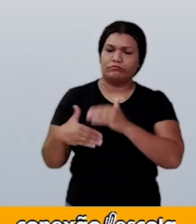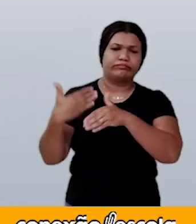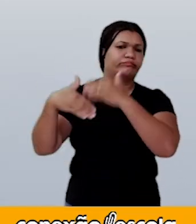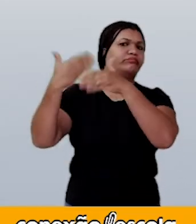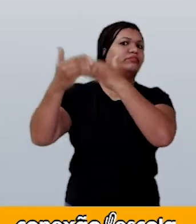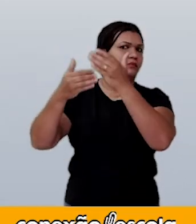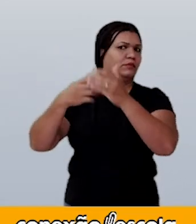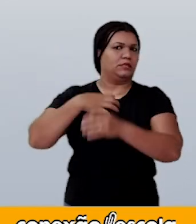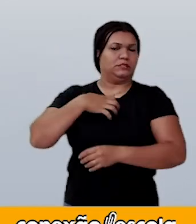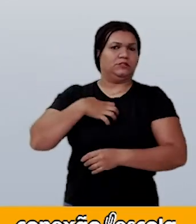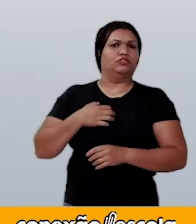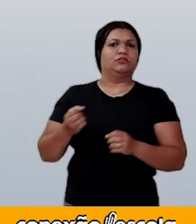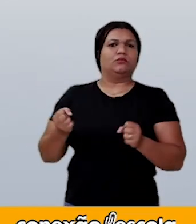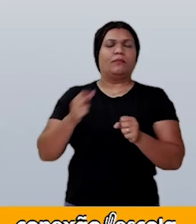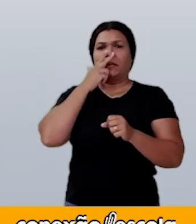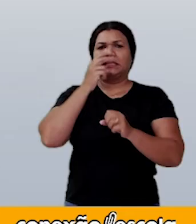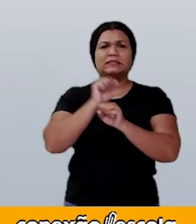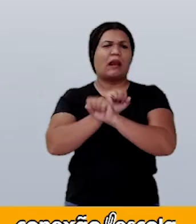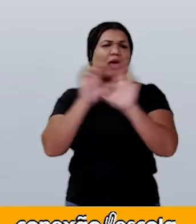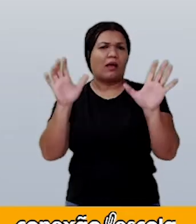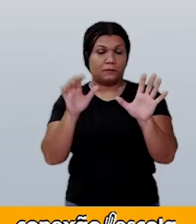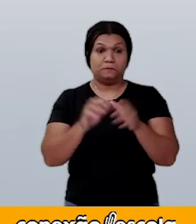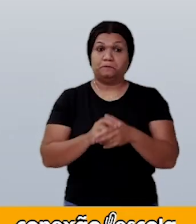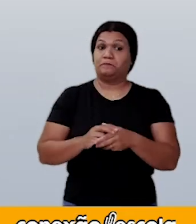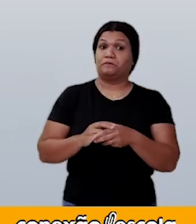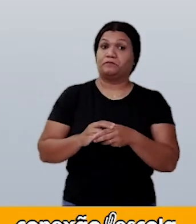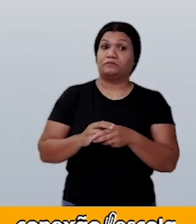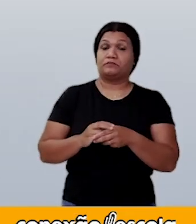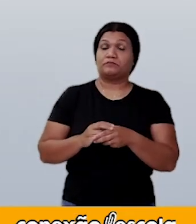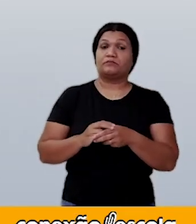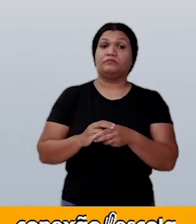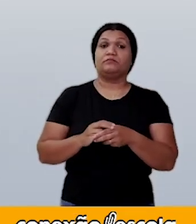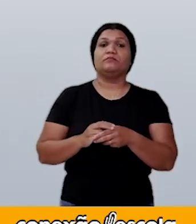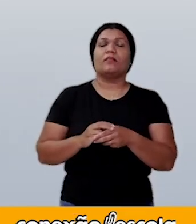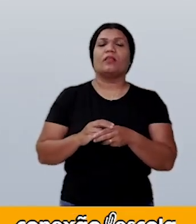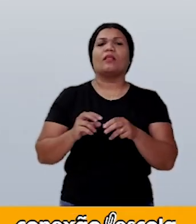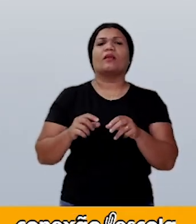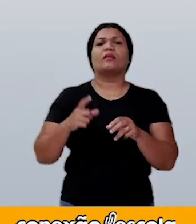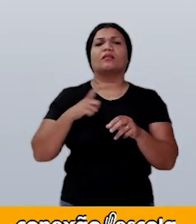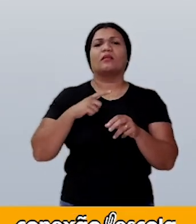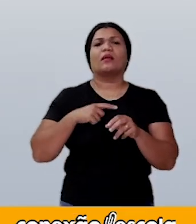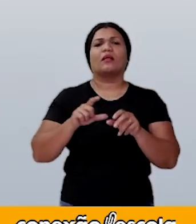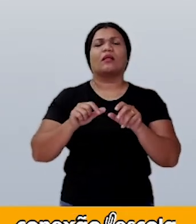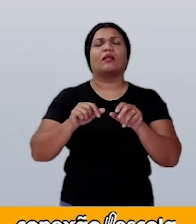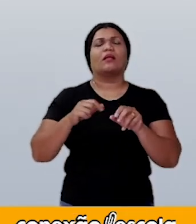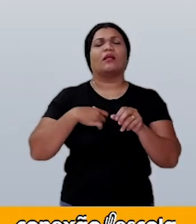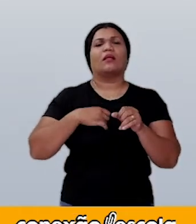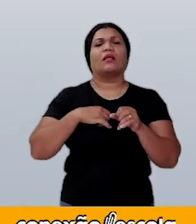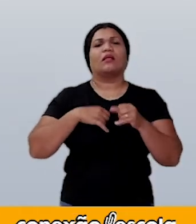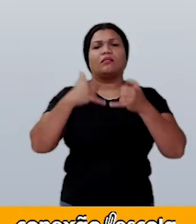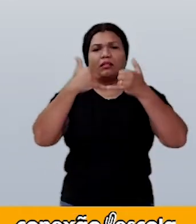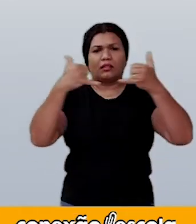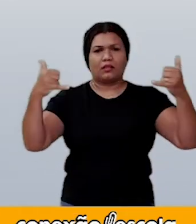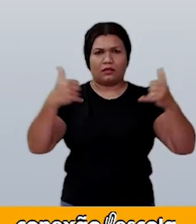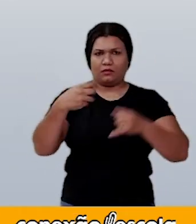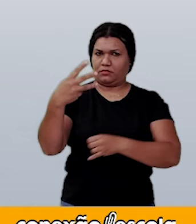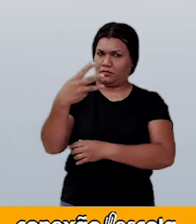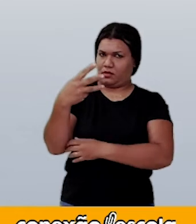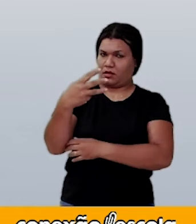sentido. Lá então na terceira linha, temos aí desde então, que